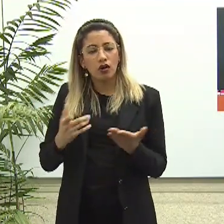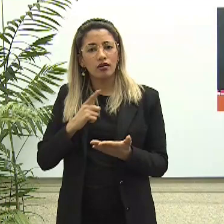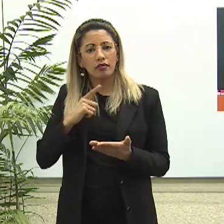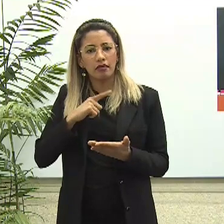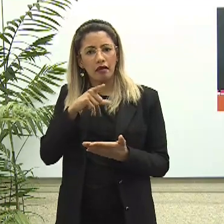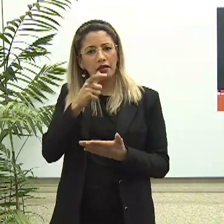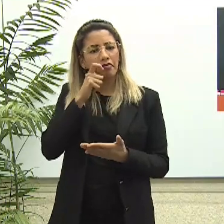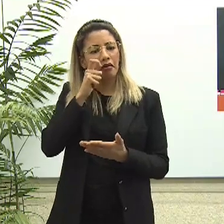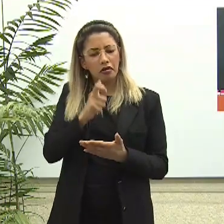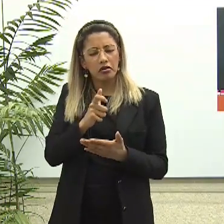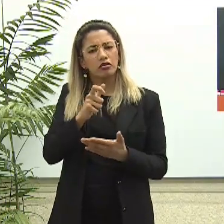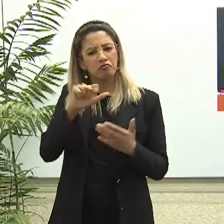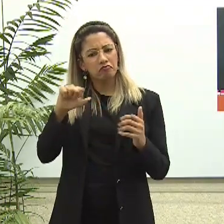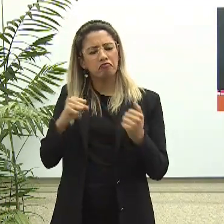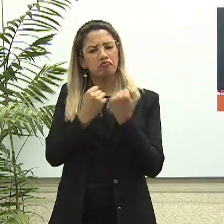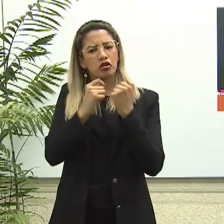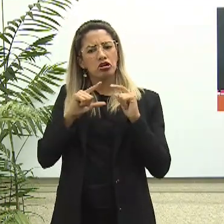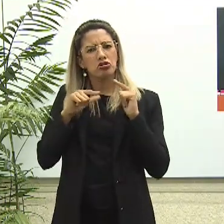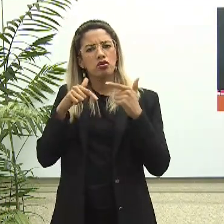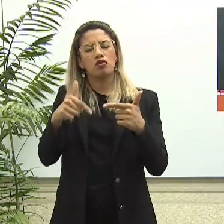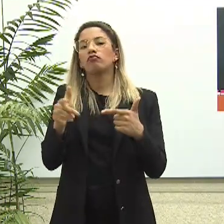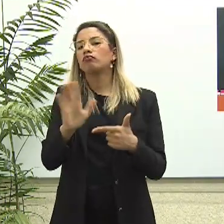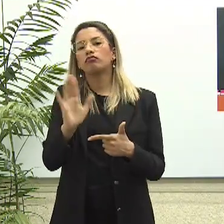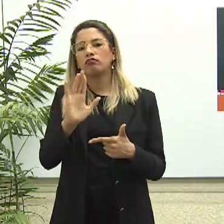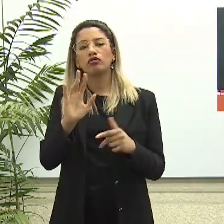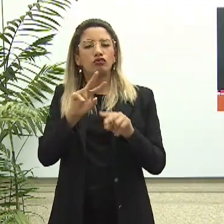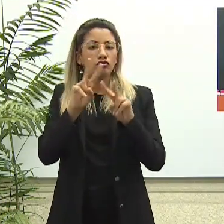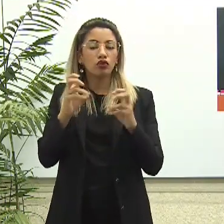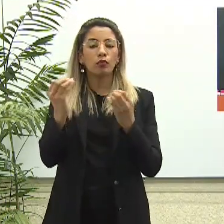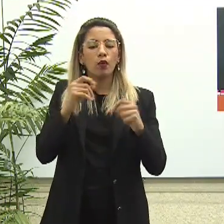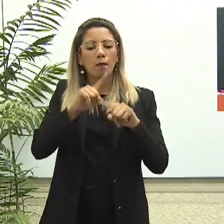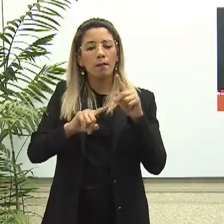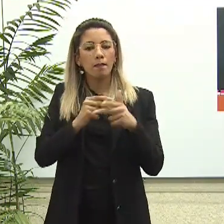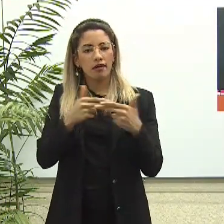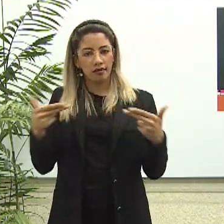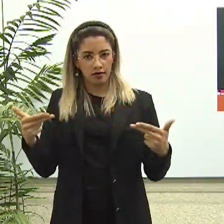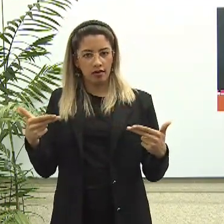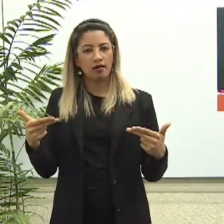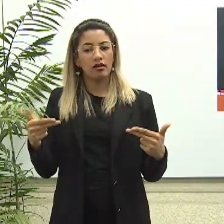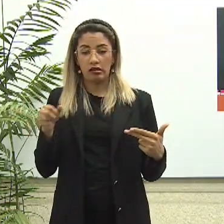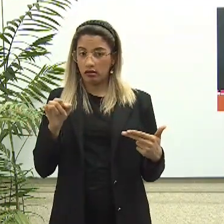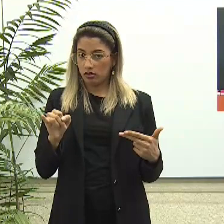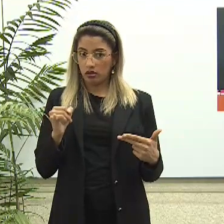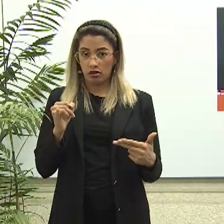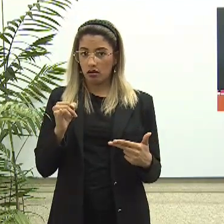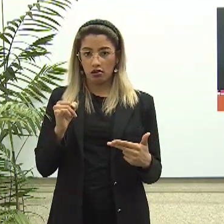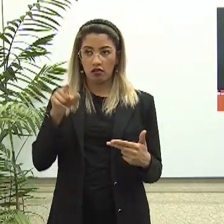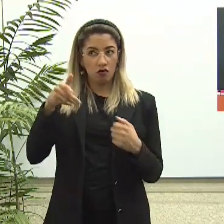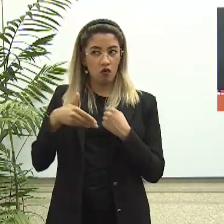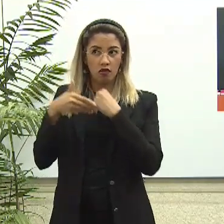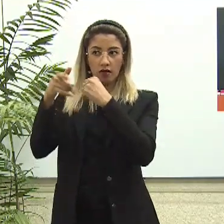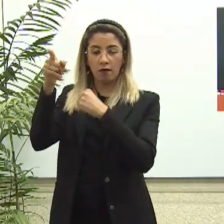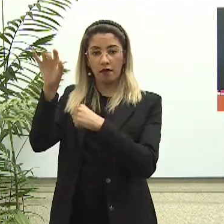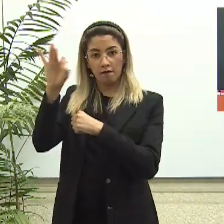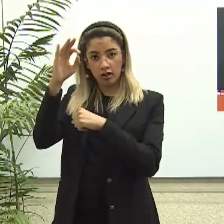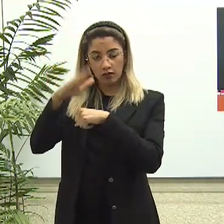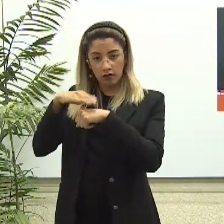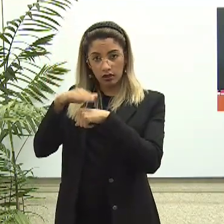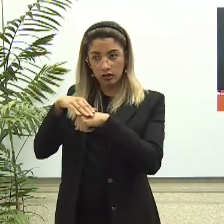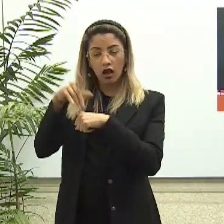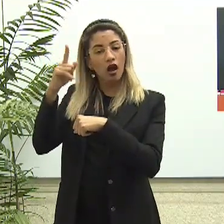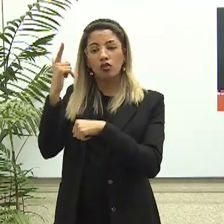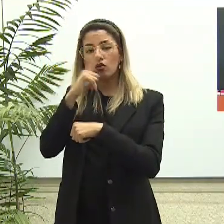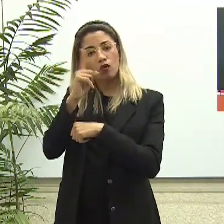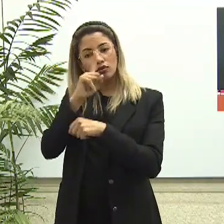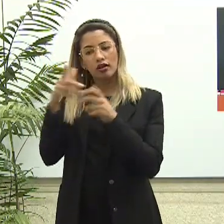interesse eh recoloca o debate de Para onde vai a matéria prima porque se a matéria prima agora não vai mais paraa França não chega nos Estados Unidos não chega